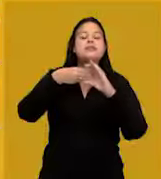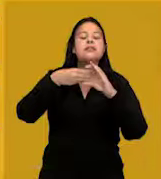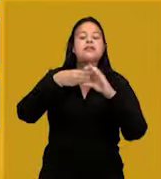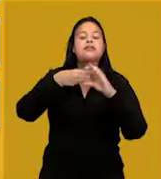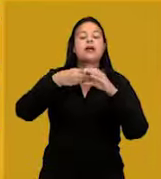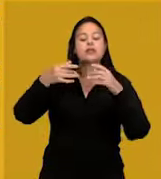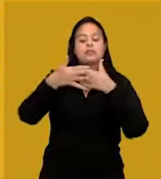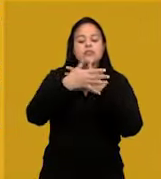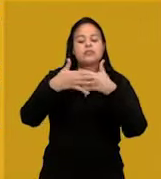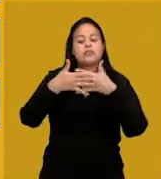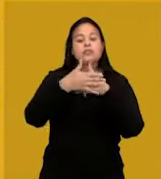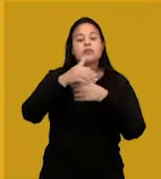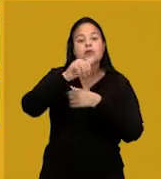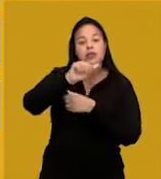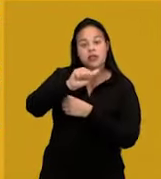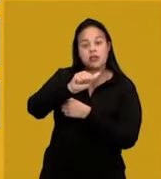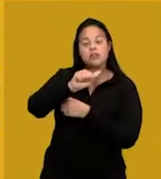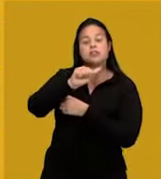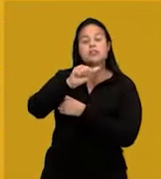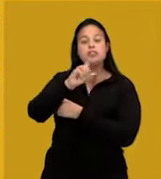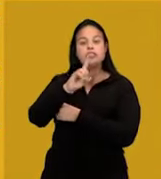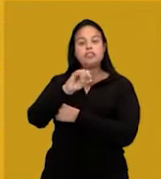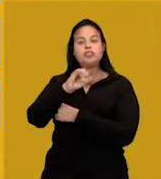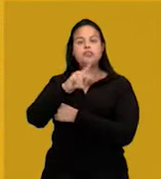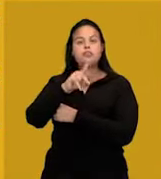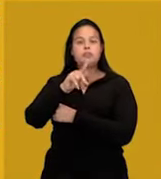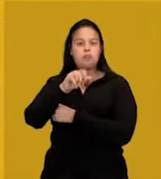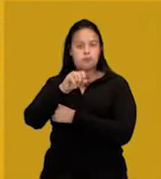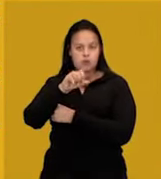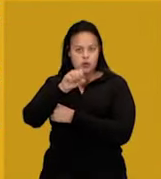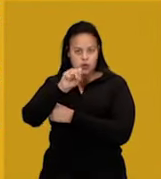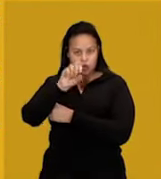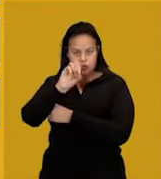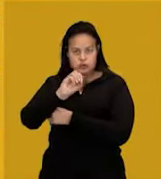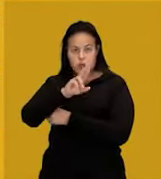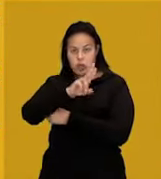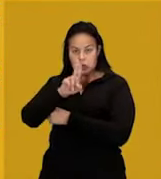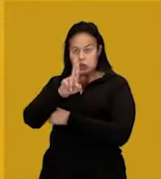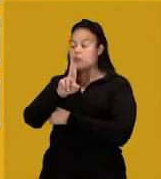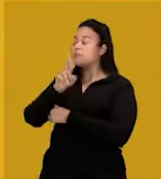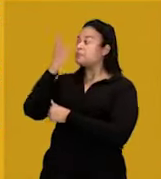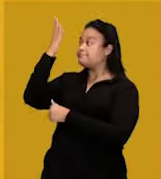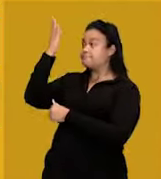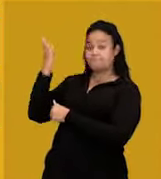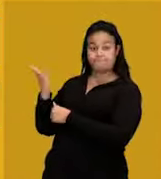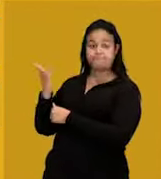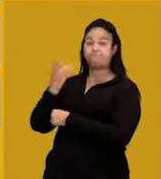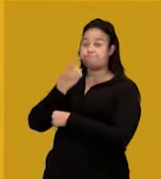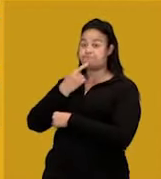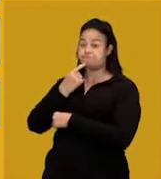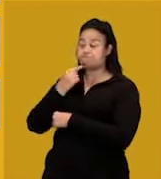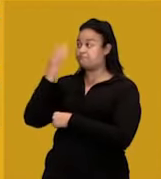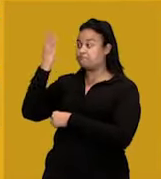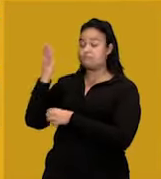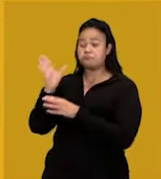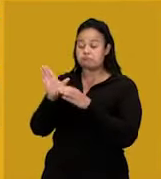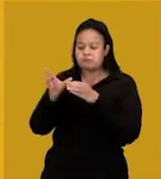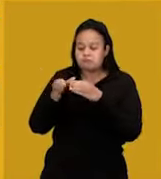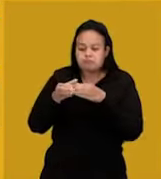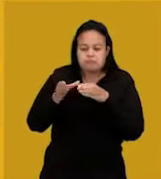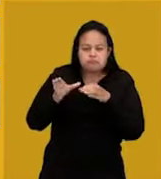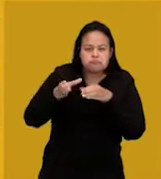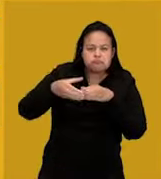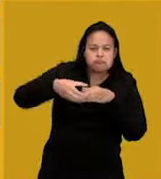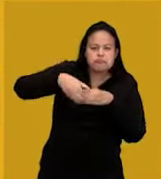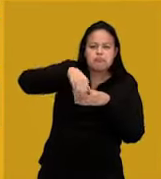são chamadas adipócitos e ela acumula gordura dentro da